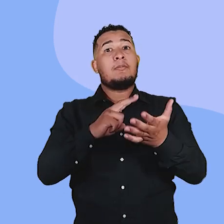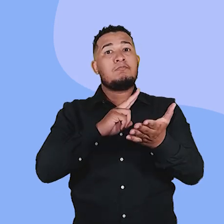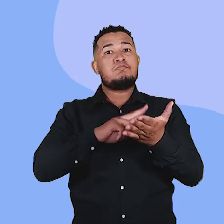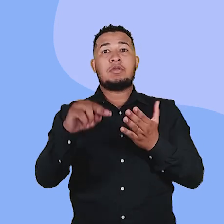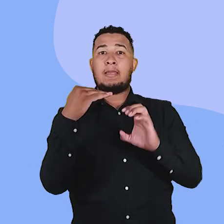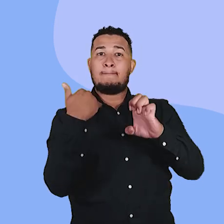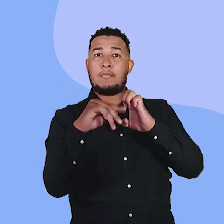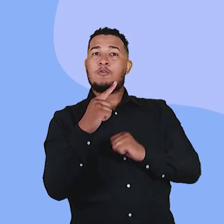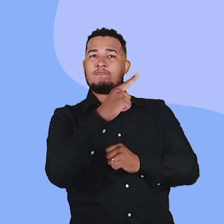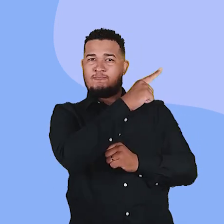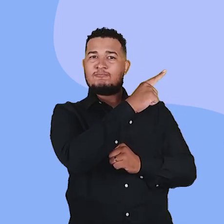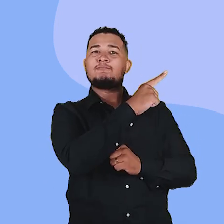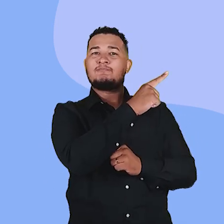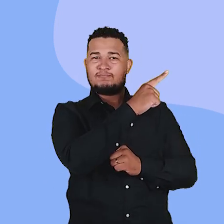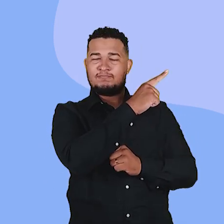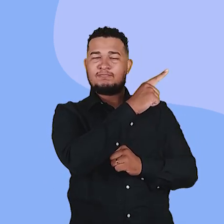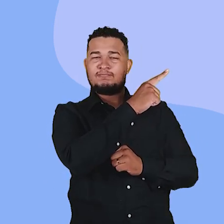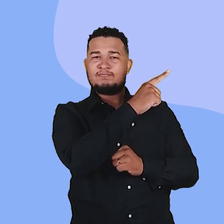a mensagem aí para esse e-mail: